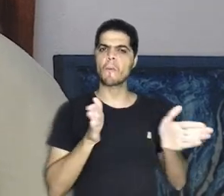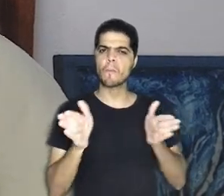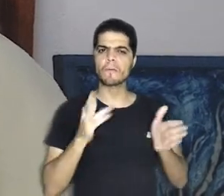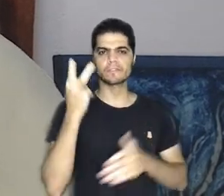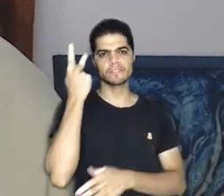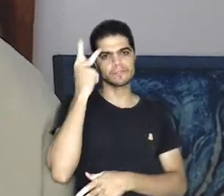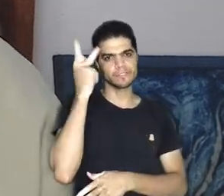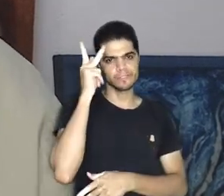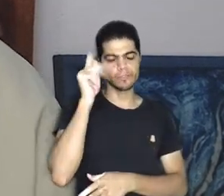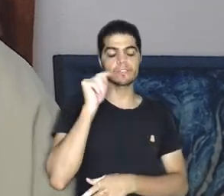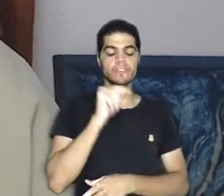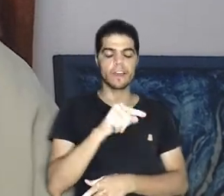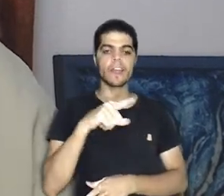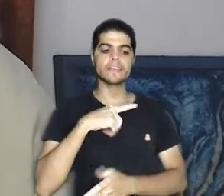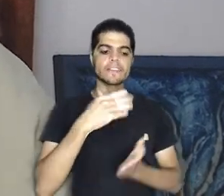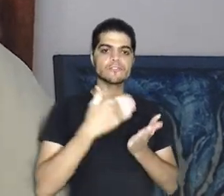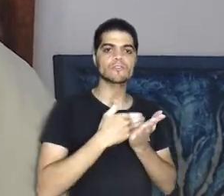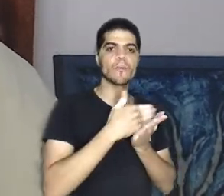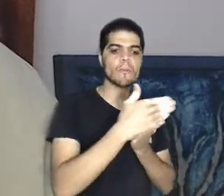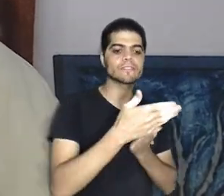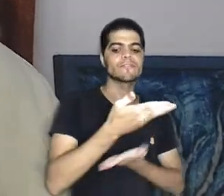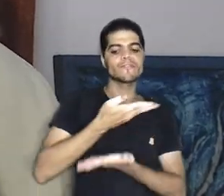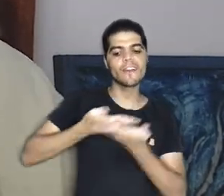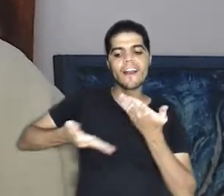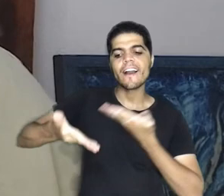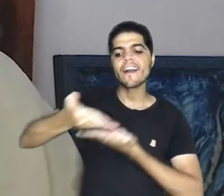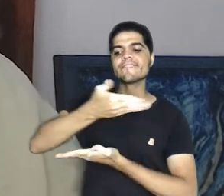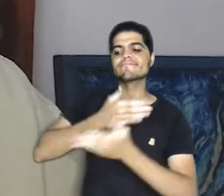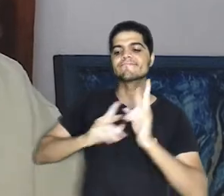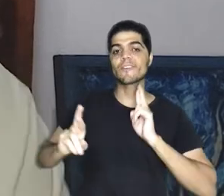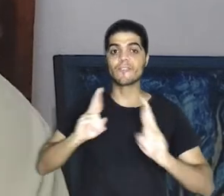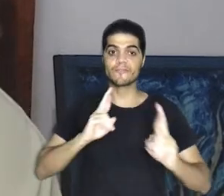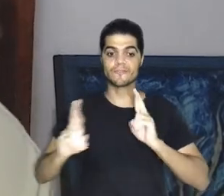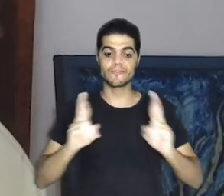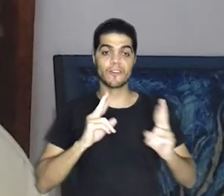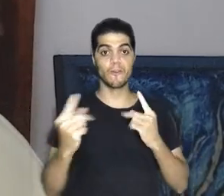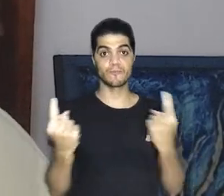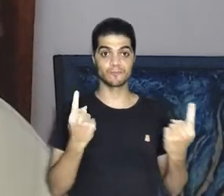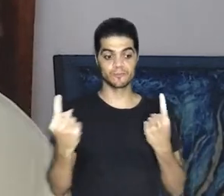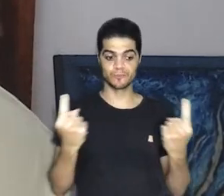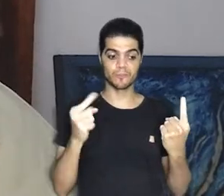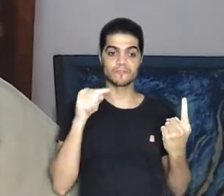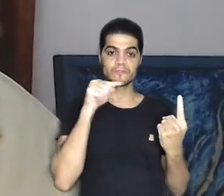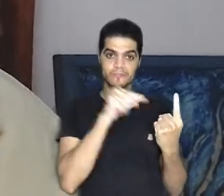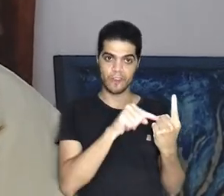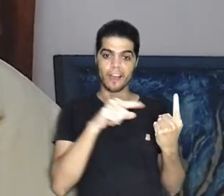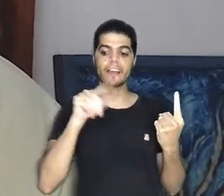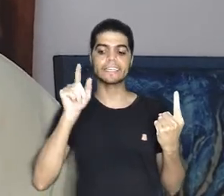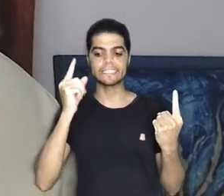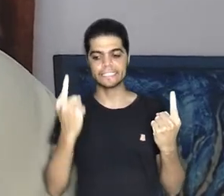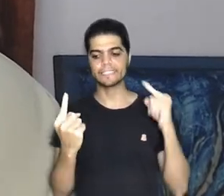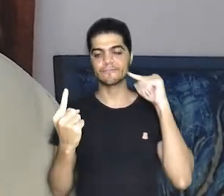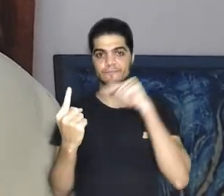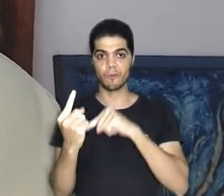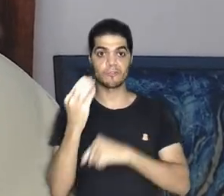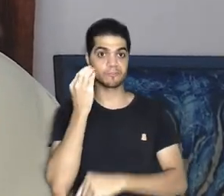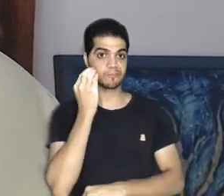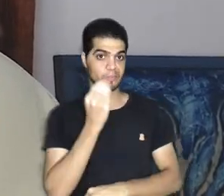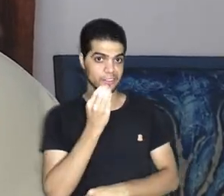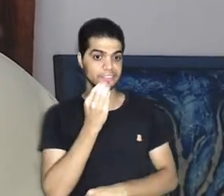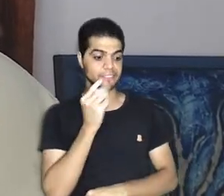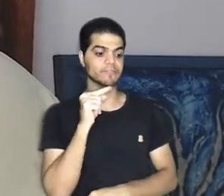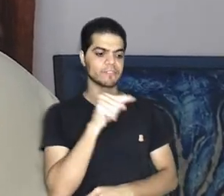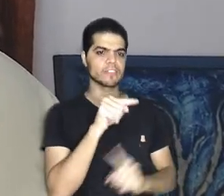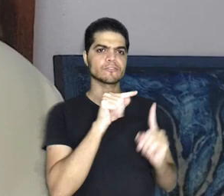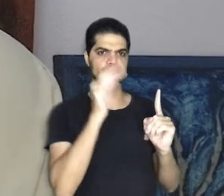também inicia-se, né, um longo relacionamento entre Dom Pedro I e o tipógrafo